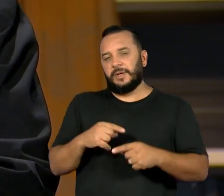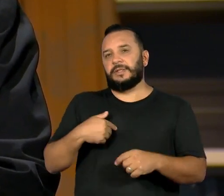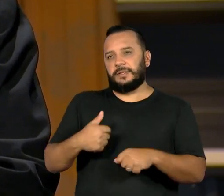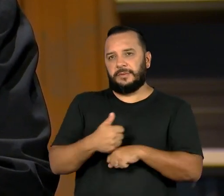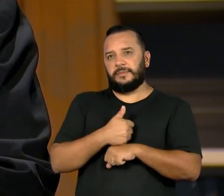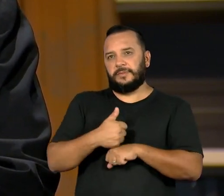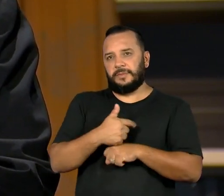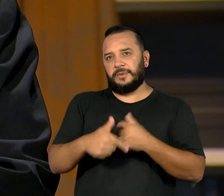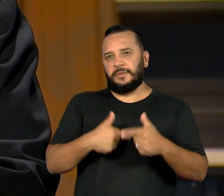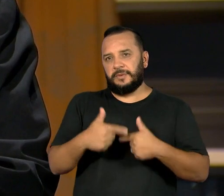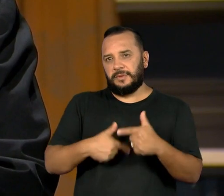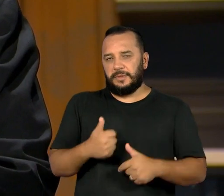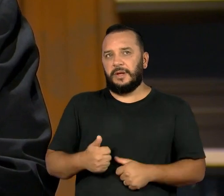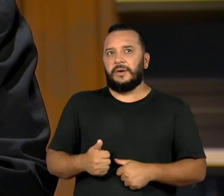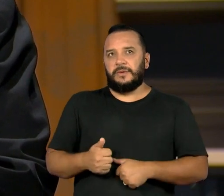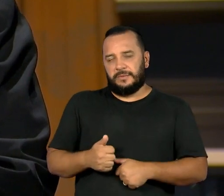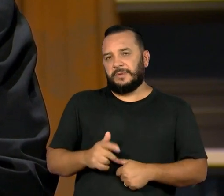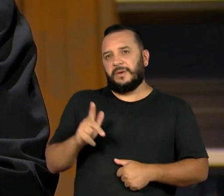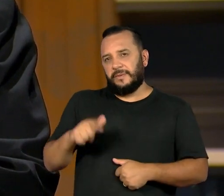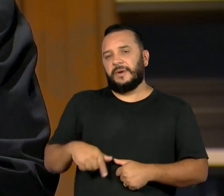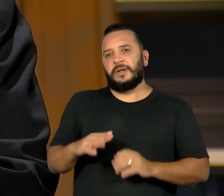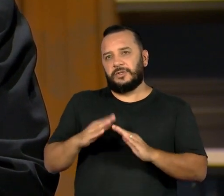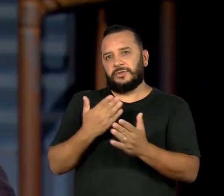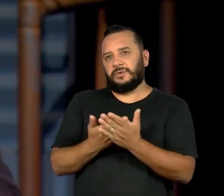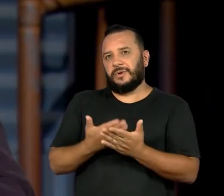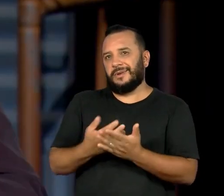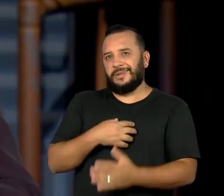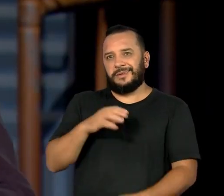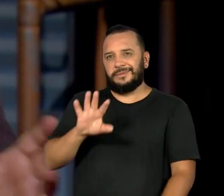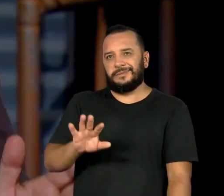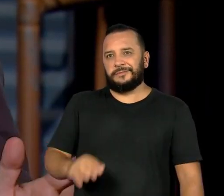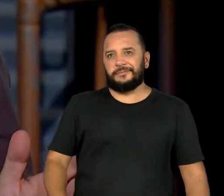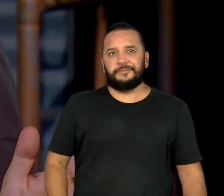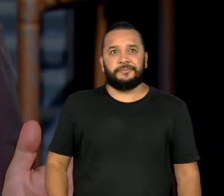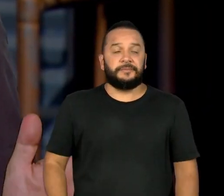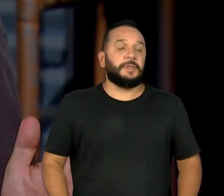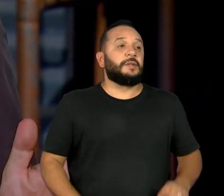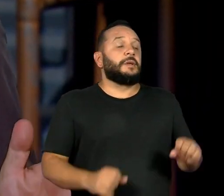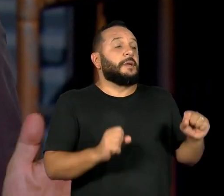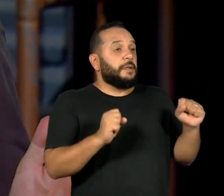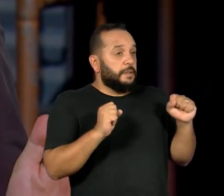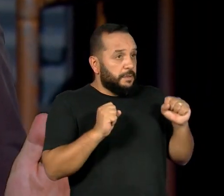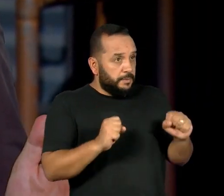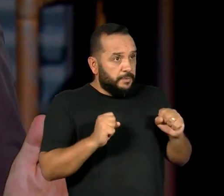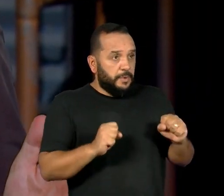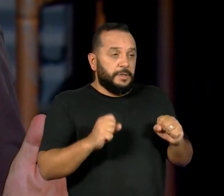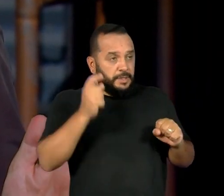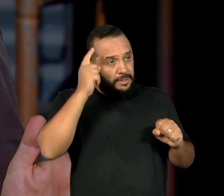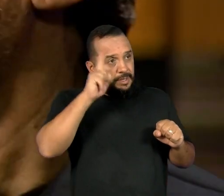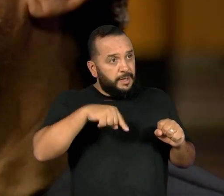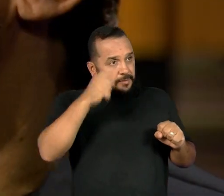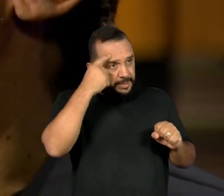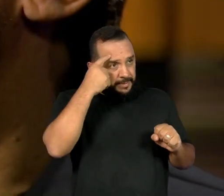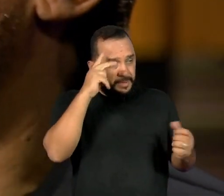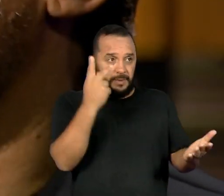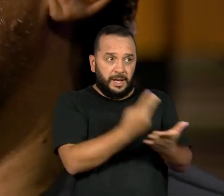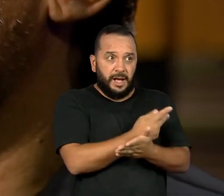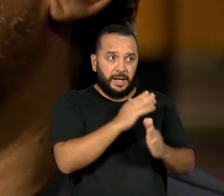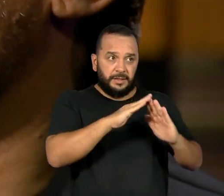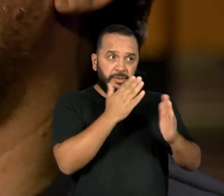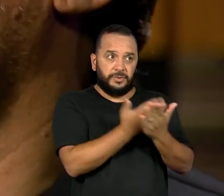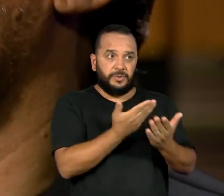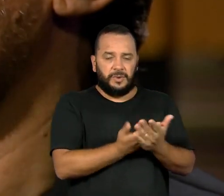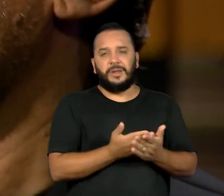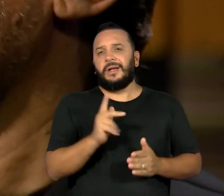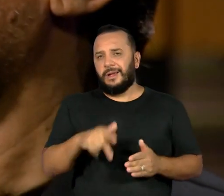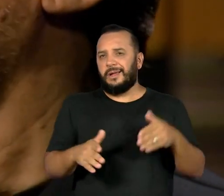isso vira um drive da escola. Que pode ser um desvio errado, é isso? É uma barreira para